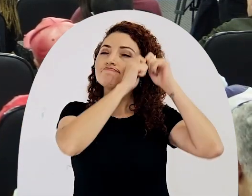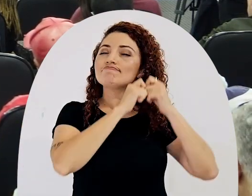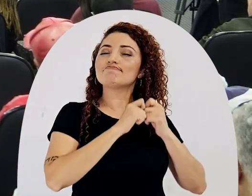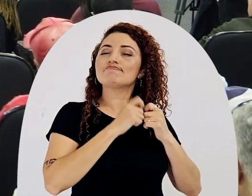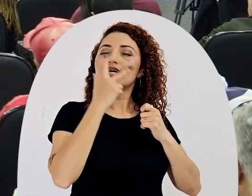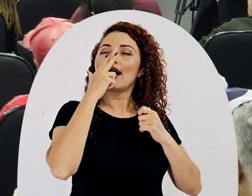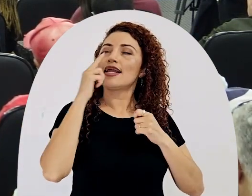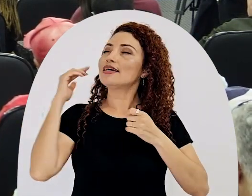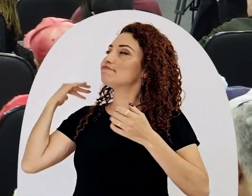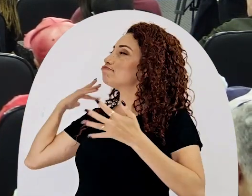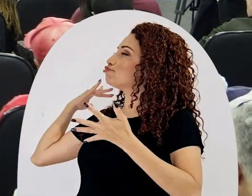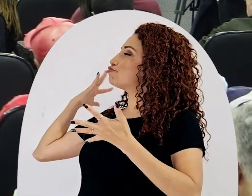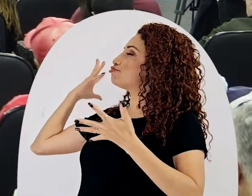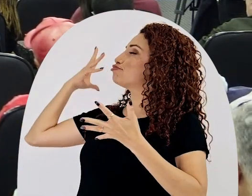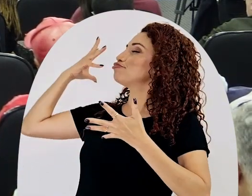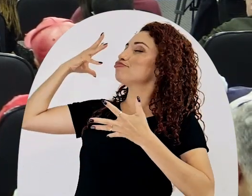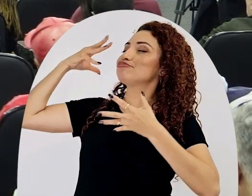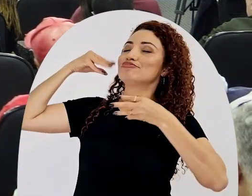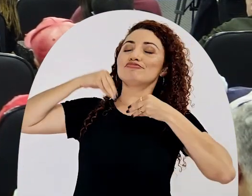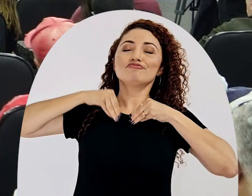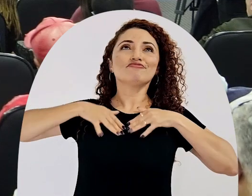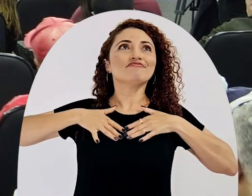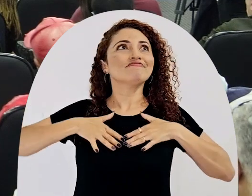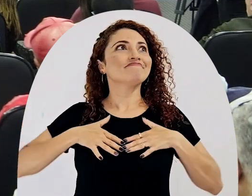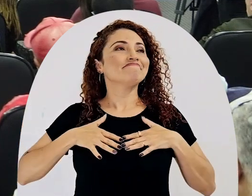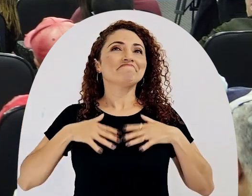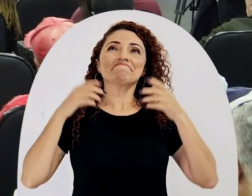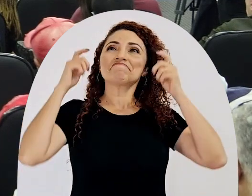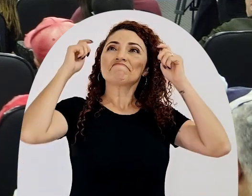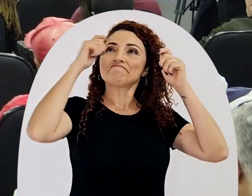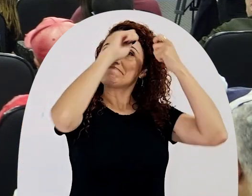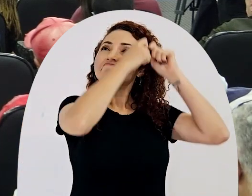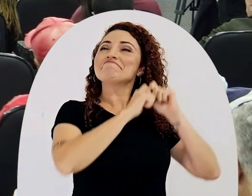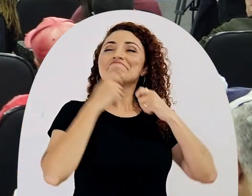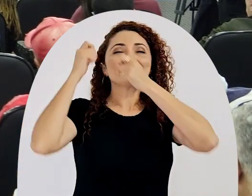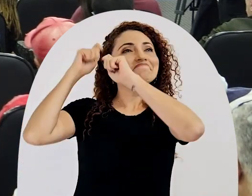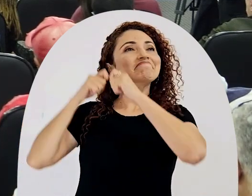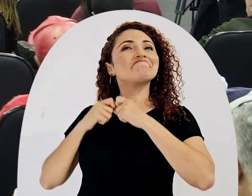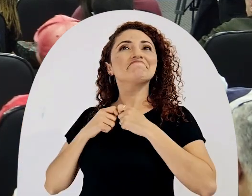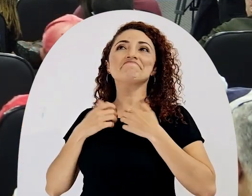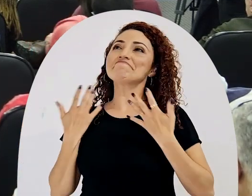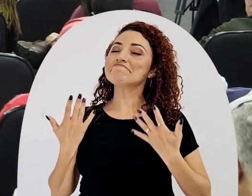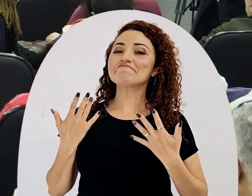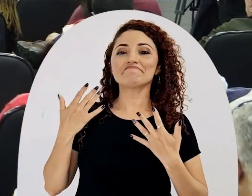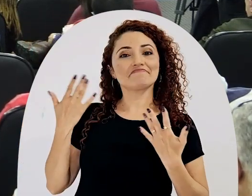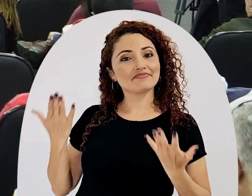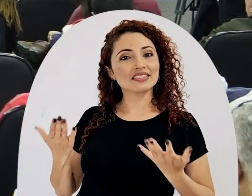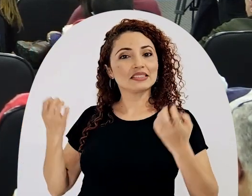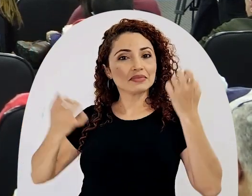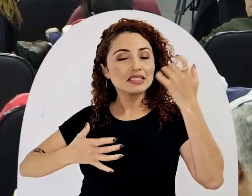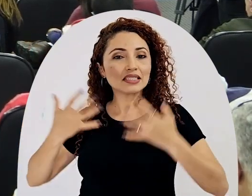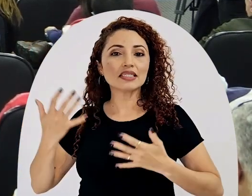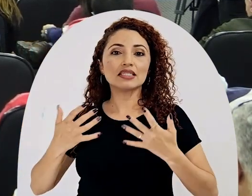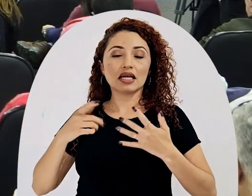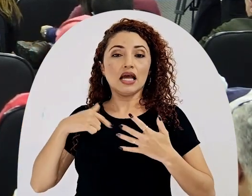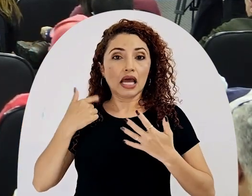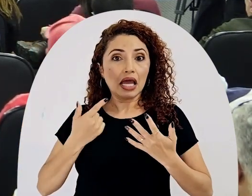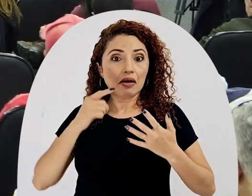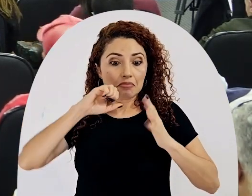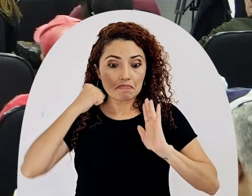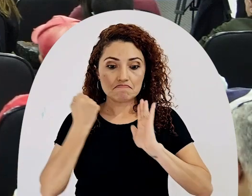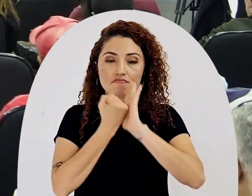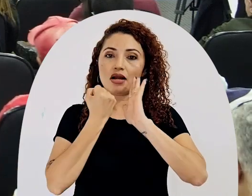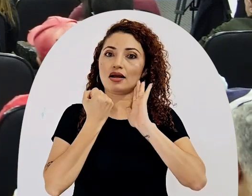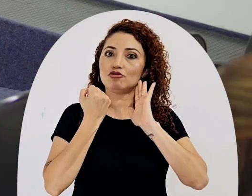repassam ancestralidade, história, faz parte dos meus atravessamentos, né, como o Gibran trouxe aqui da interseccionalidade, que são os